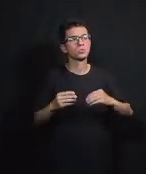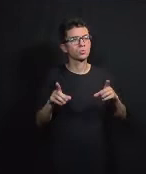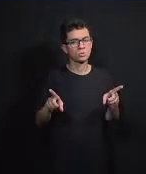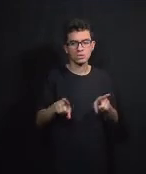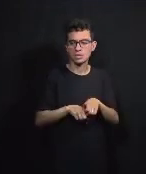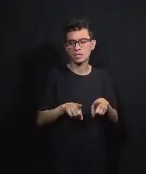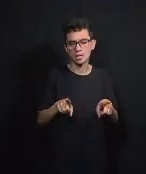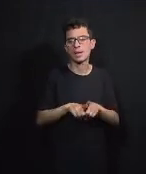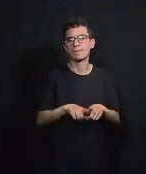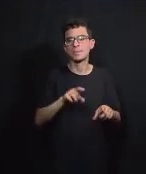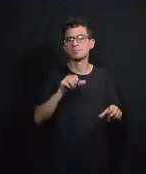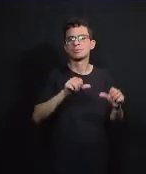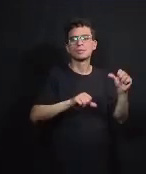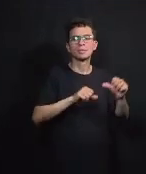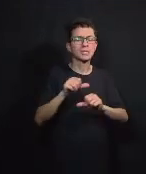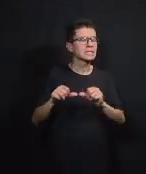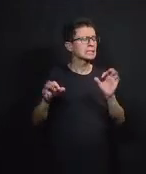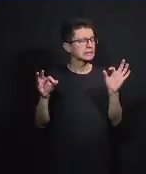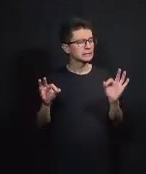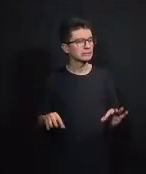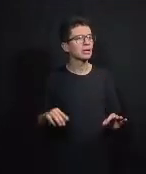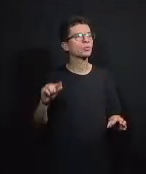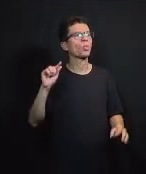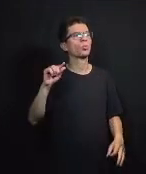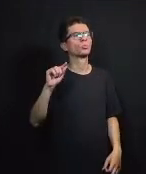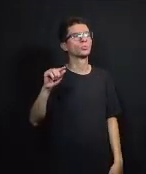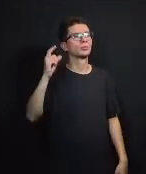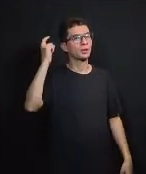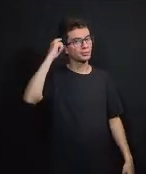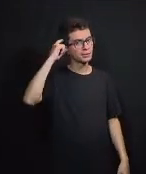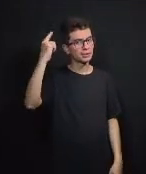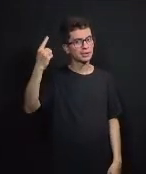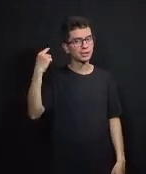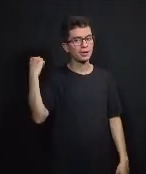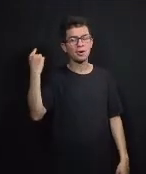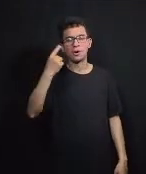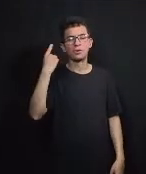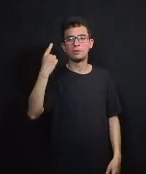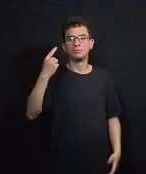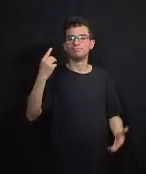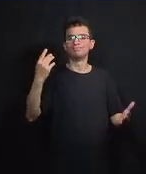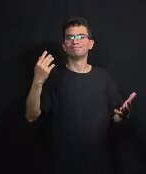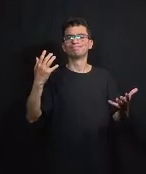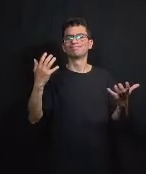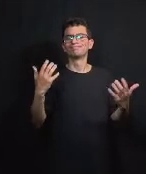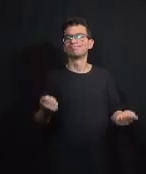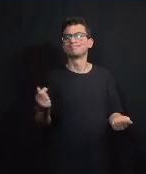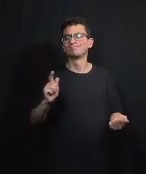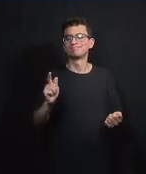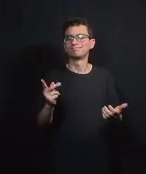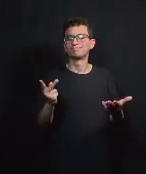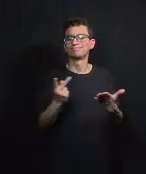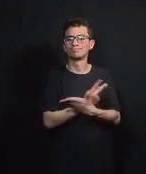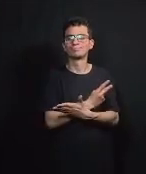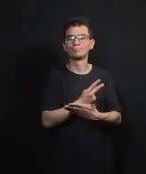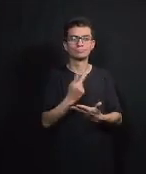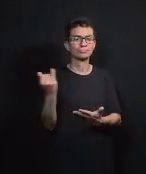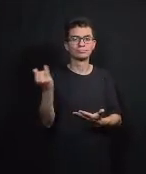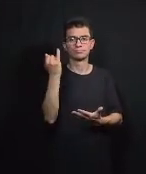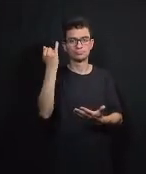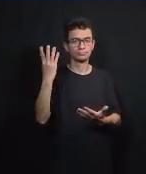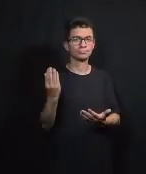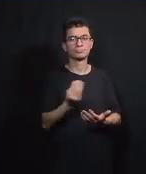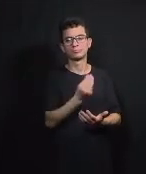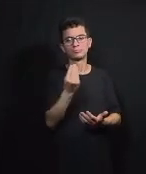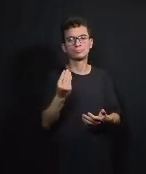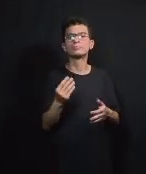essas manifestações, certamente uma gente indignada com a corrupção, que é um fator muito, muito importante, indignada